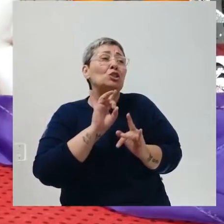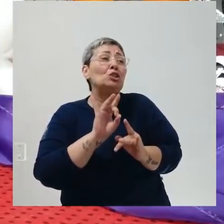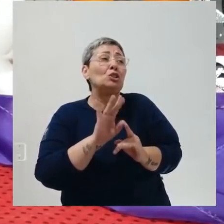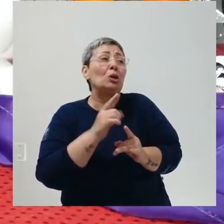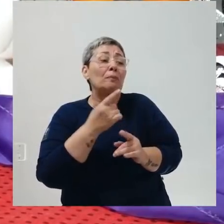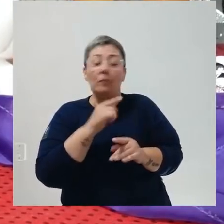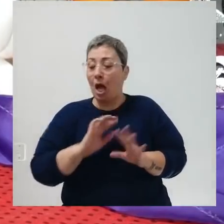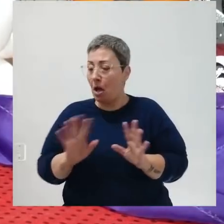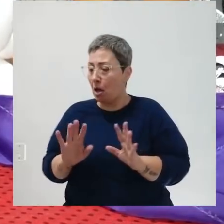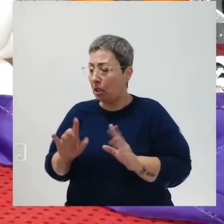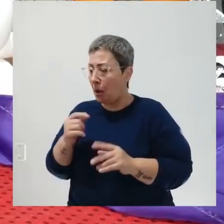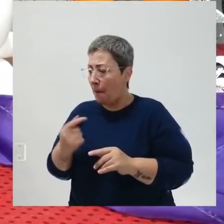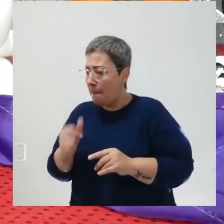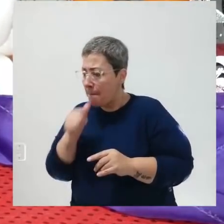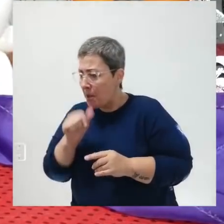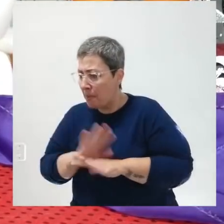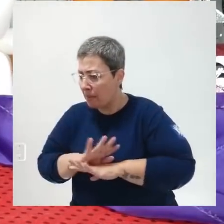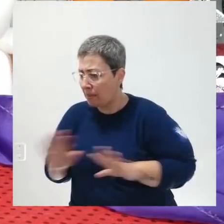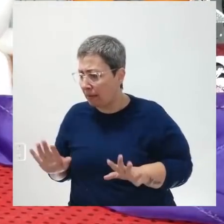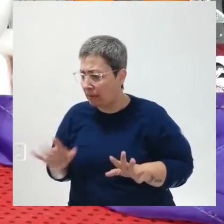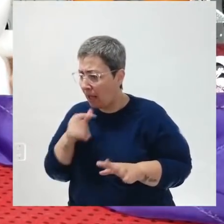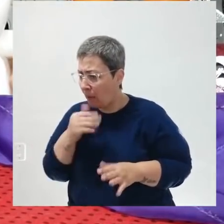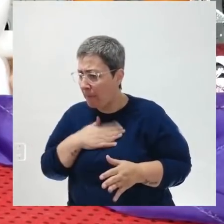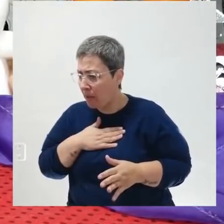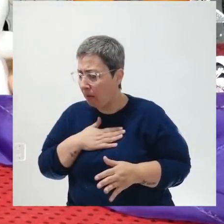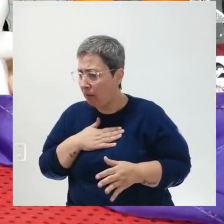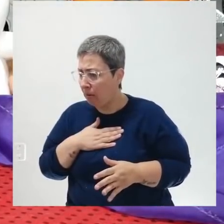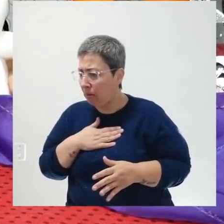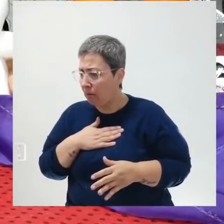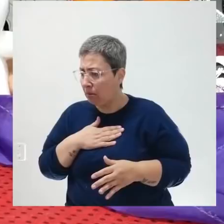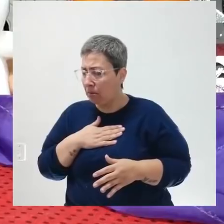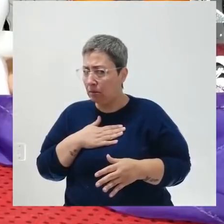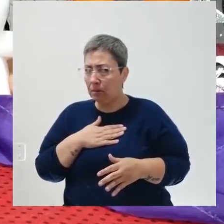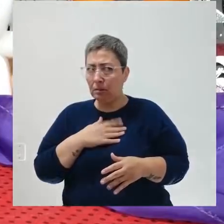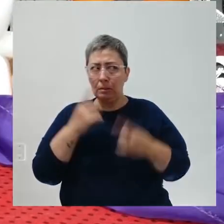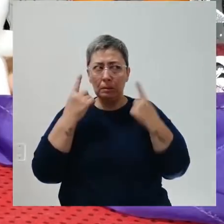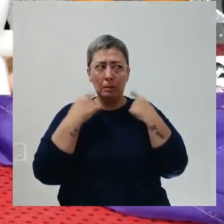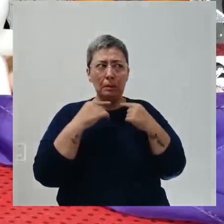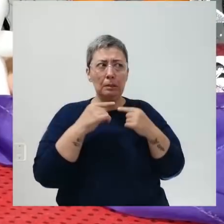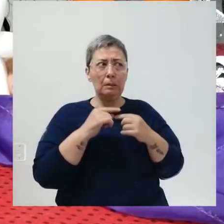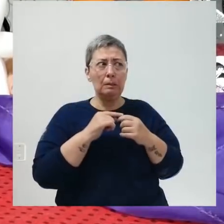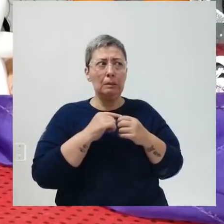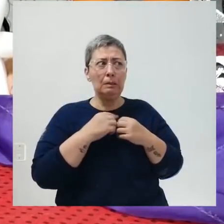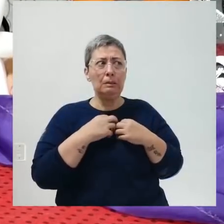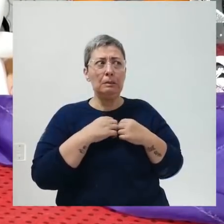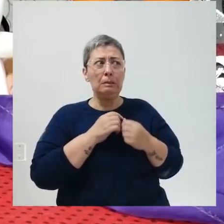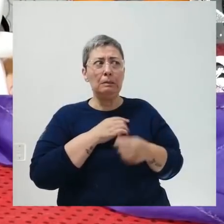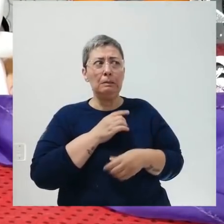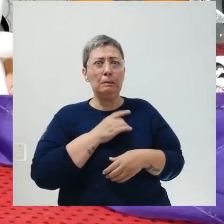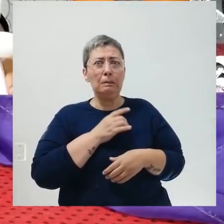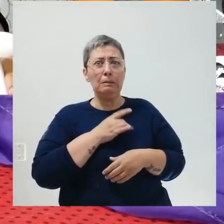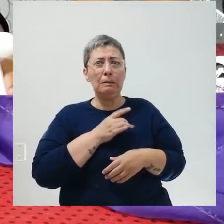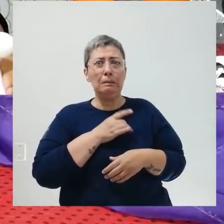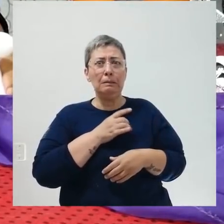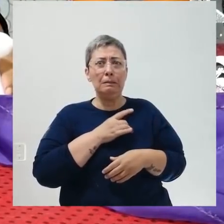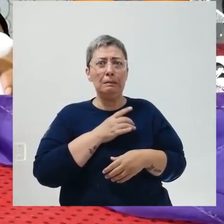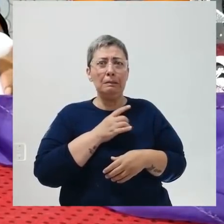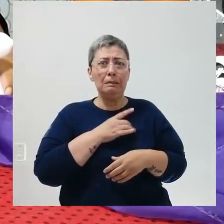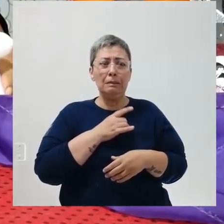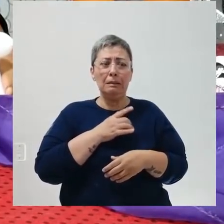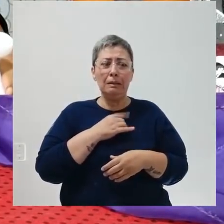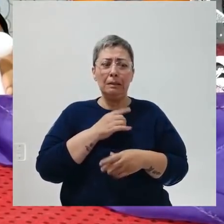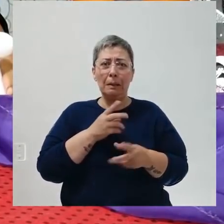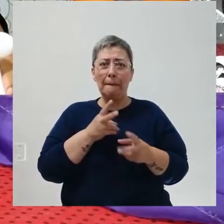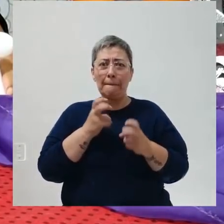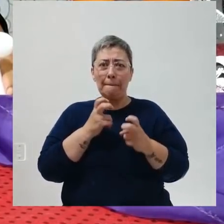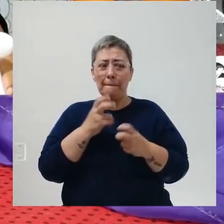aqui beber. Não beba da minha água! Aí o cordeirinho começou a ficar com medo. Percebeu